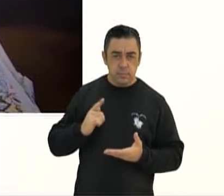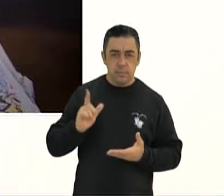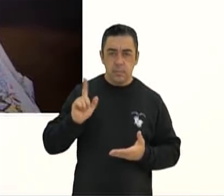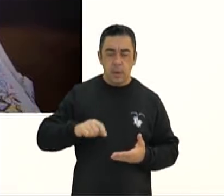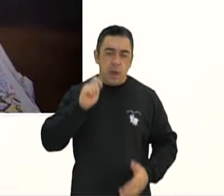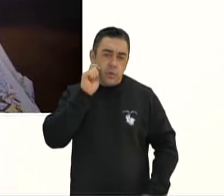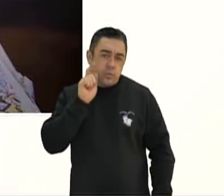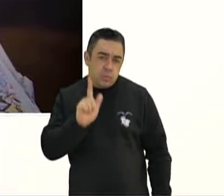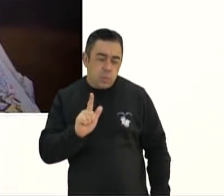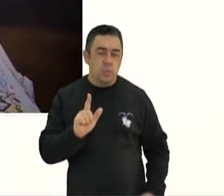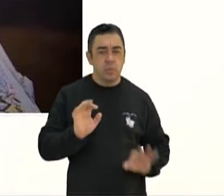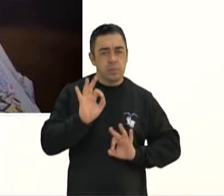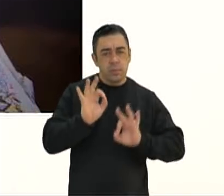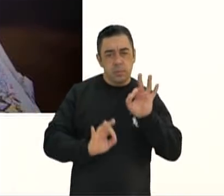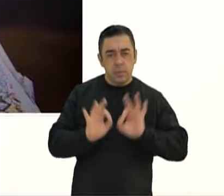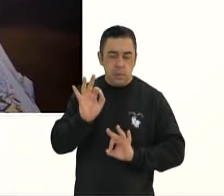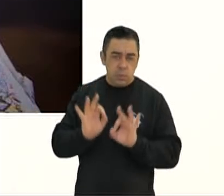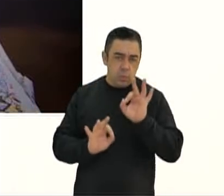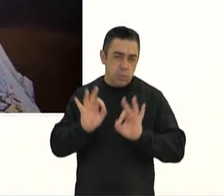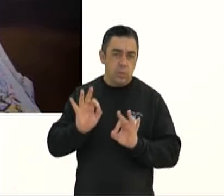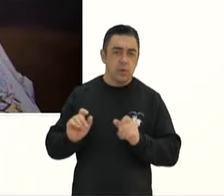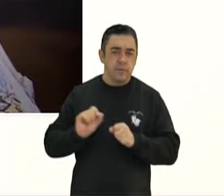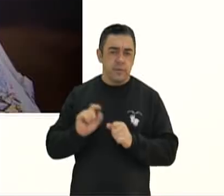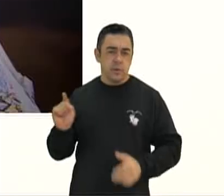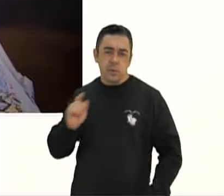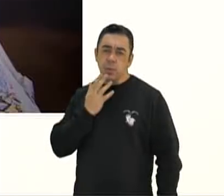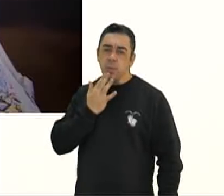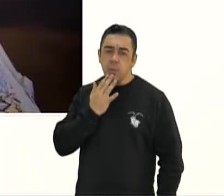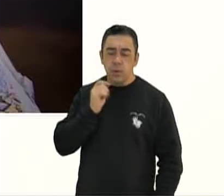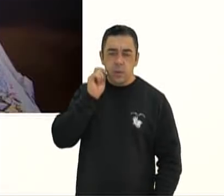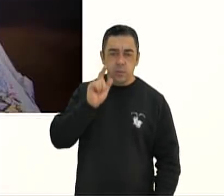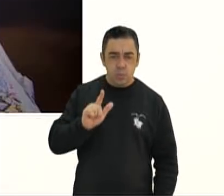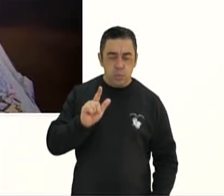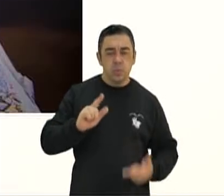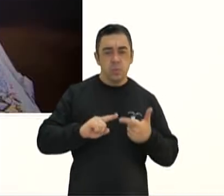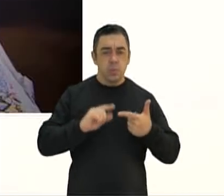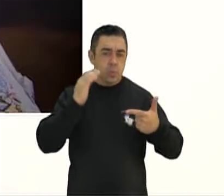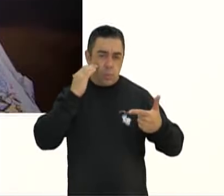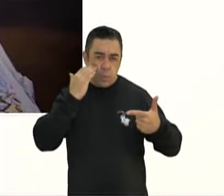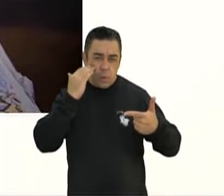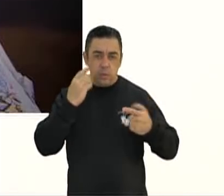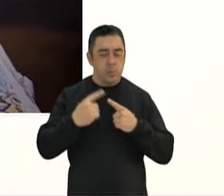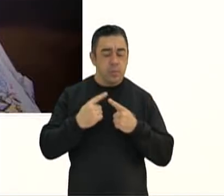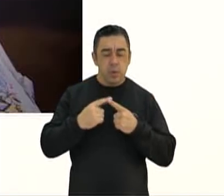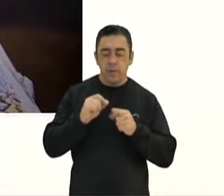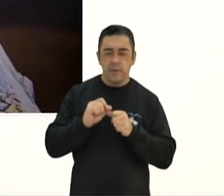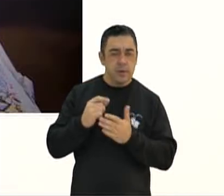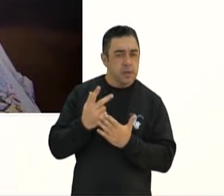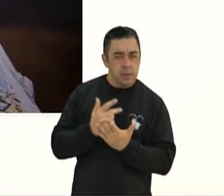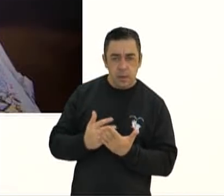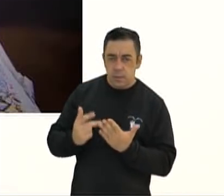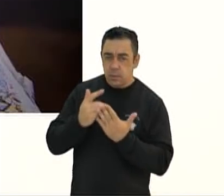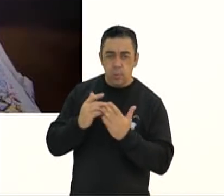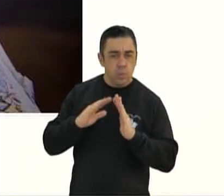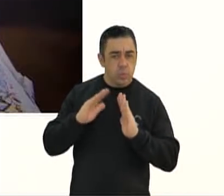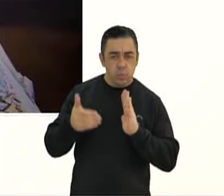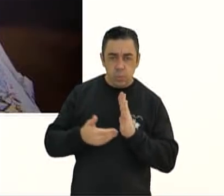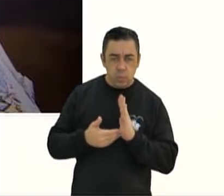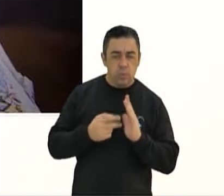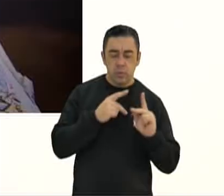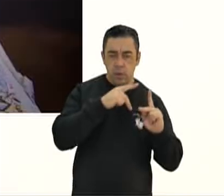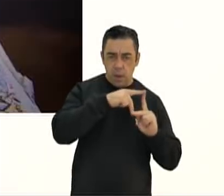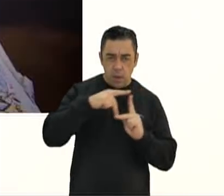de azul, a gente acabou elegendo essa cor, azul e rosa, na verdade, para fazer toda a revista em quadrinho, bem para fazer